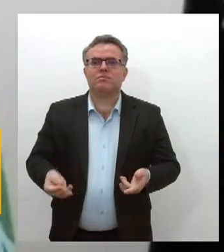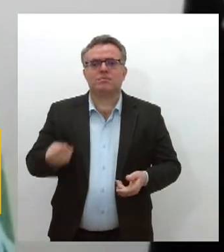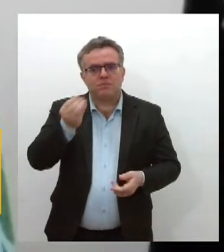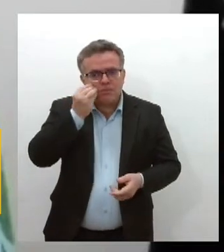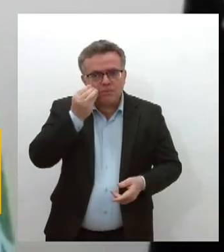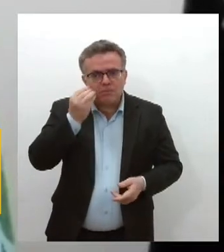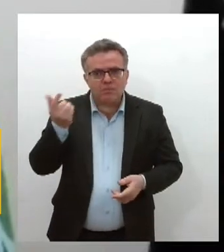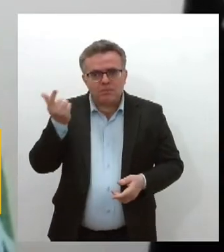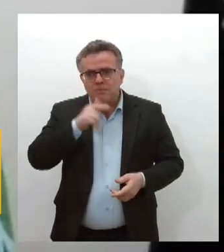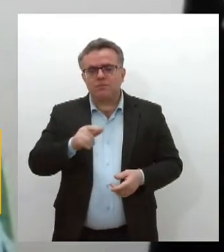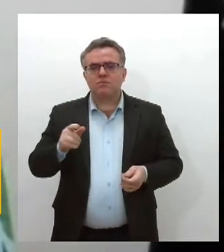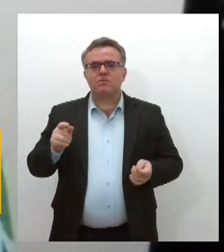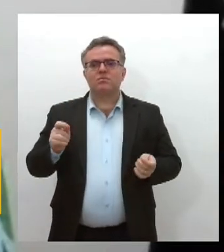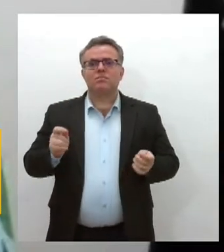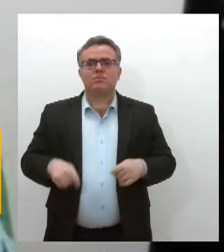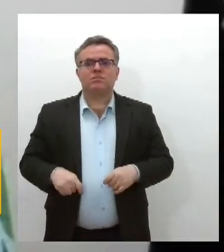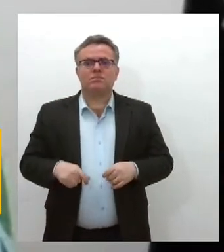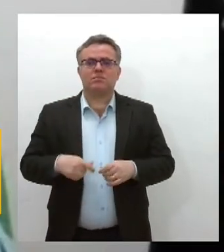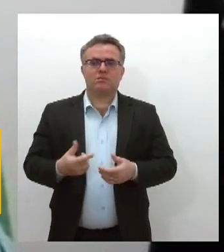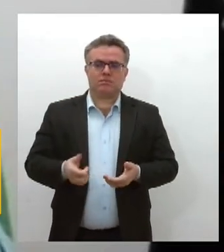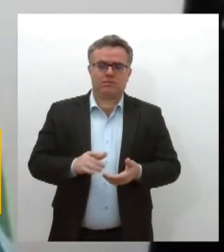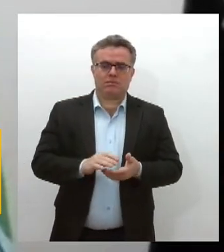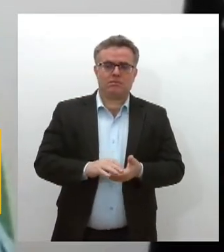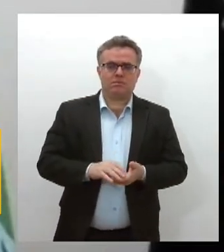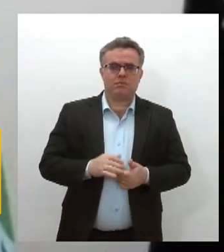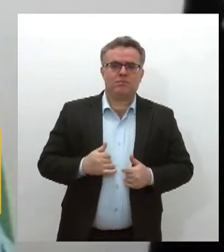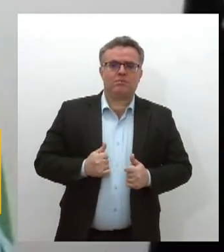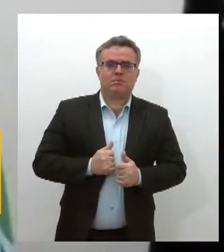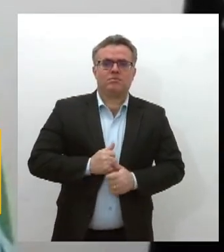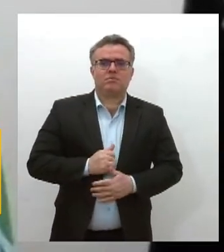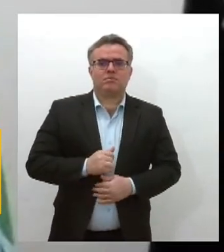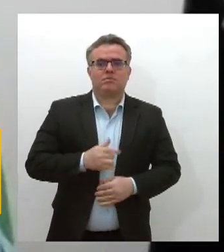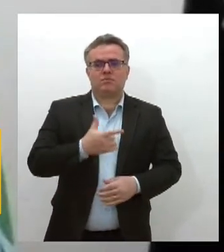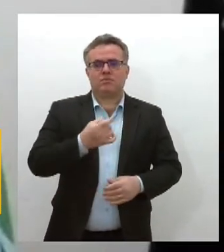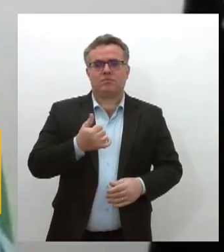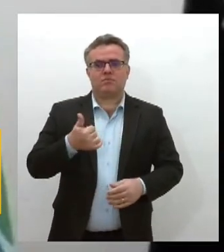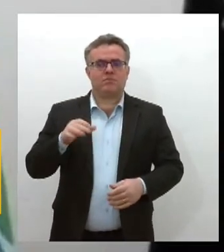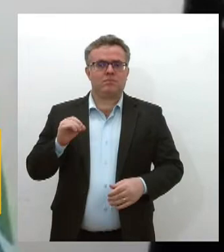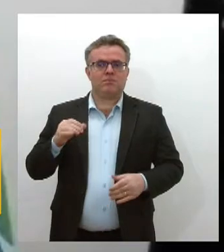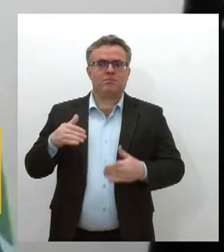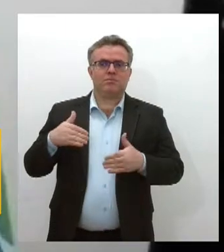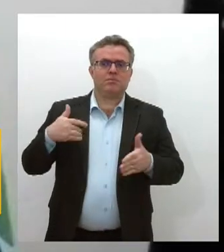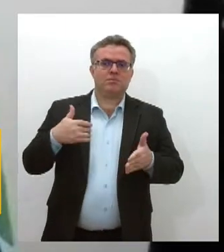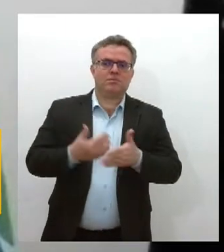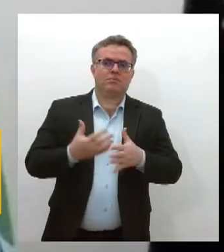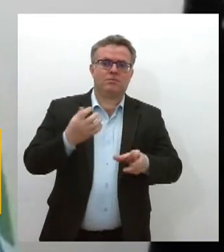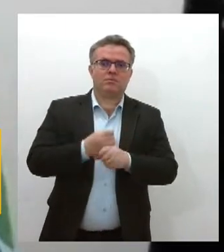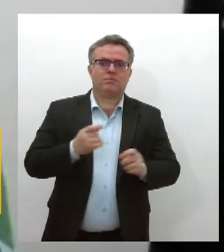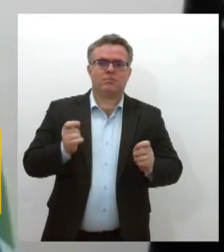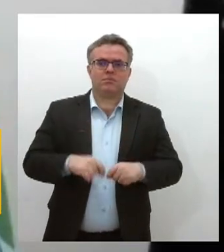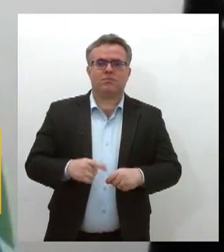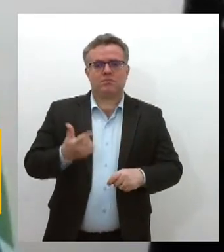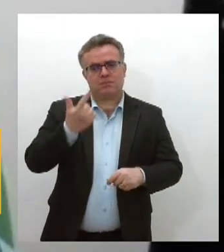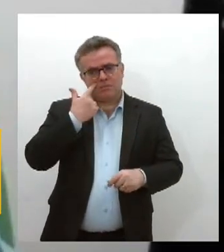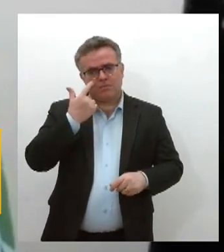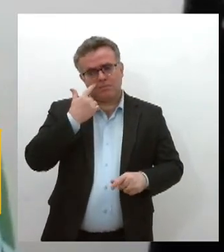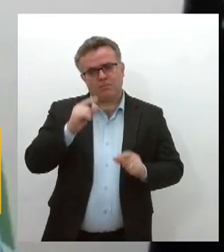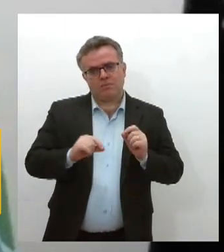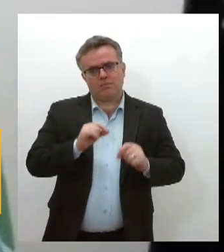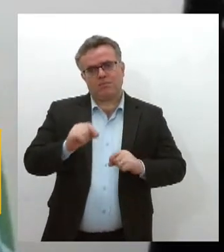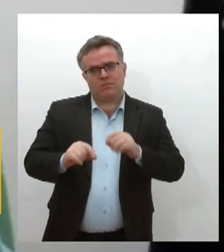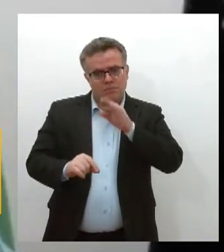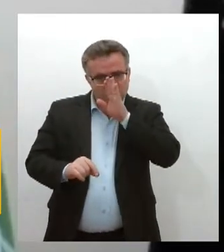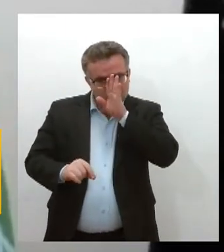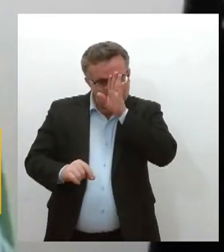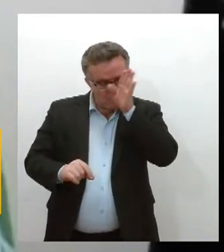nossa pirâmide etária, que do censo 2010 para cá, a gente já vê uma diferença, ela já está uma pirâmide de faixa etária um pouco